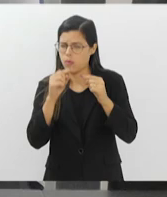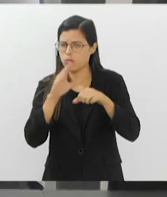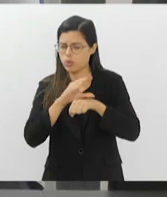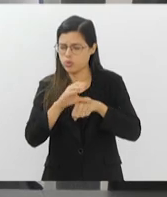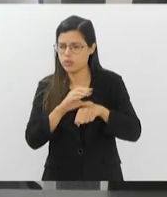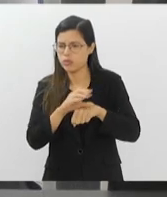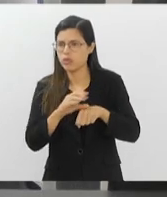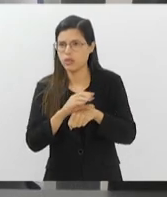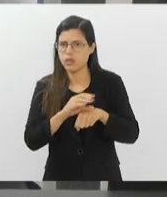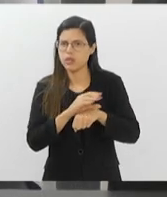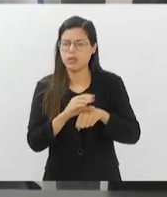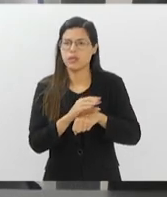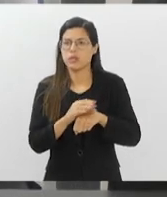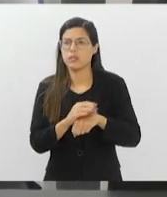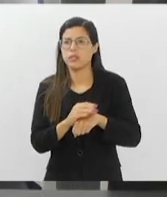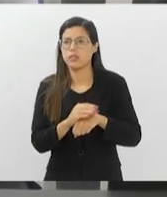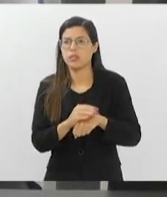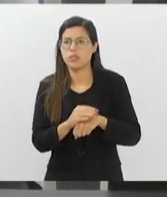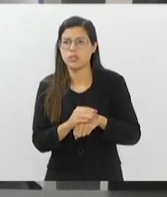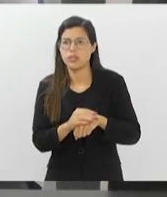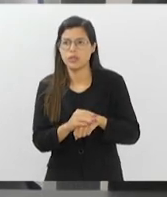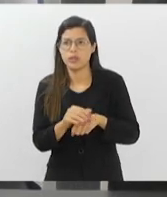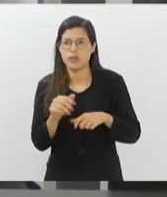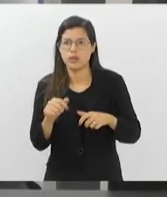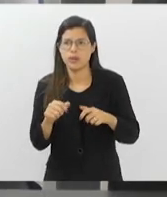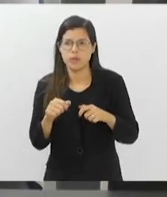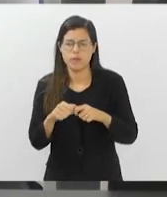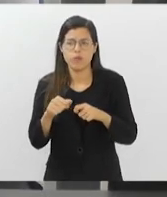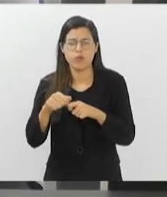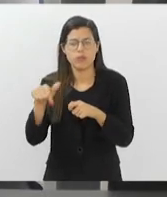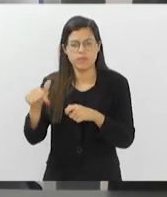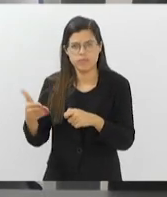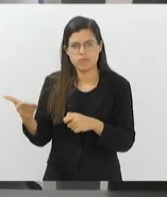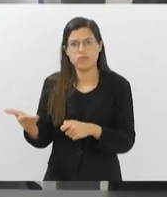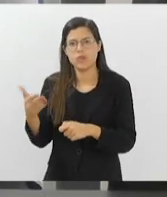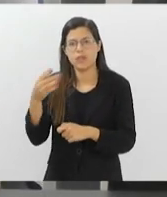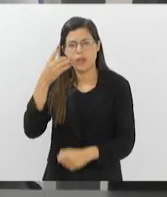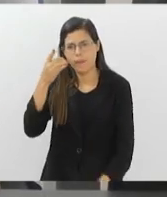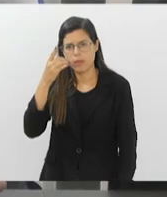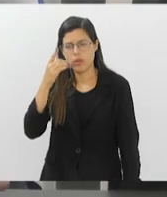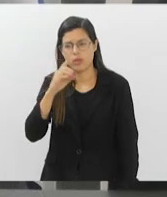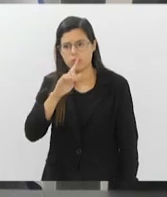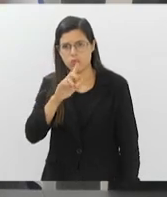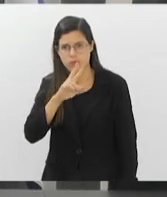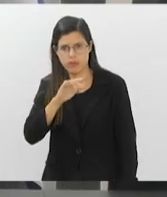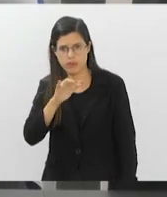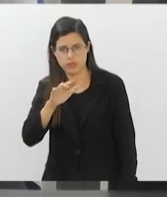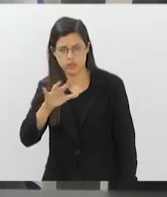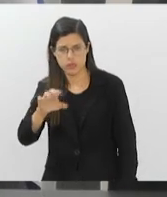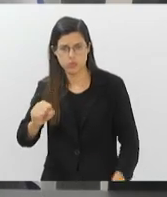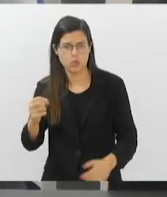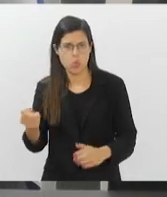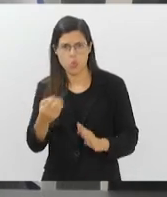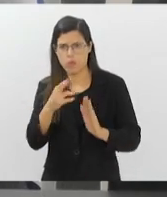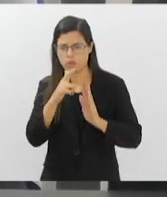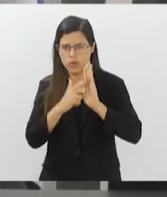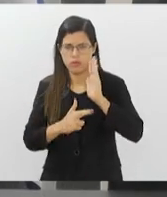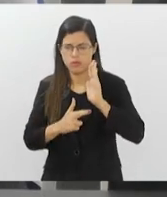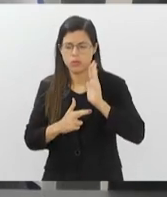permitir, tem razão, então... Tem razão. Vou chamar os trabalhos à ordem e designar o deputado Cozzolino como novo relator, que aí apresenta o parecer